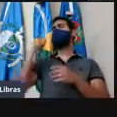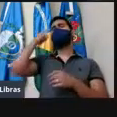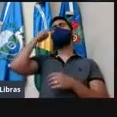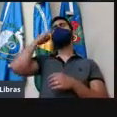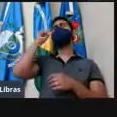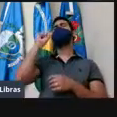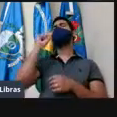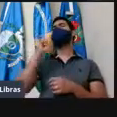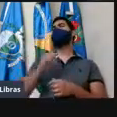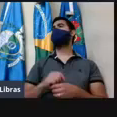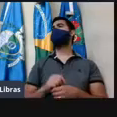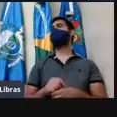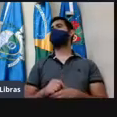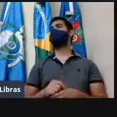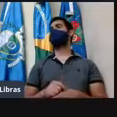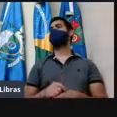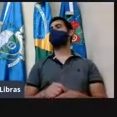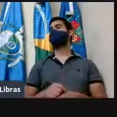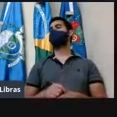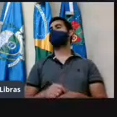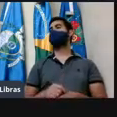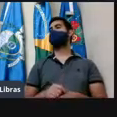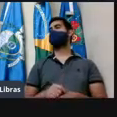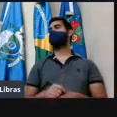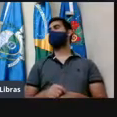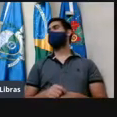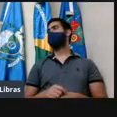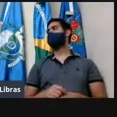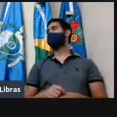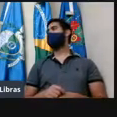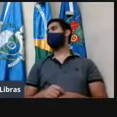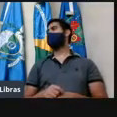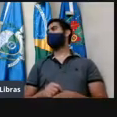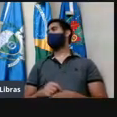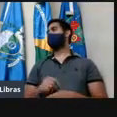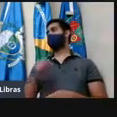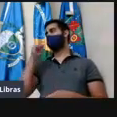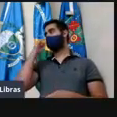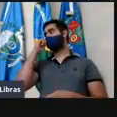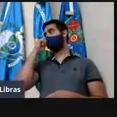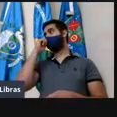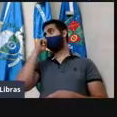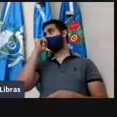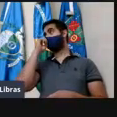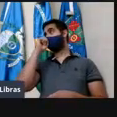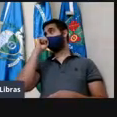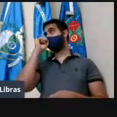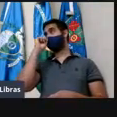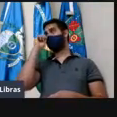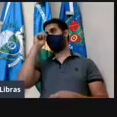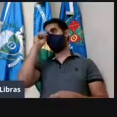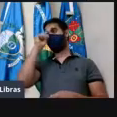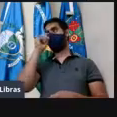favor? Por favor.